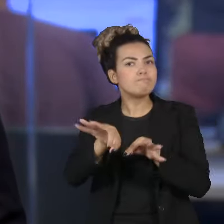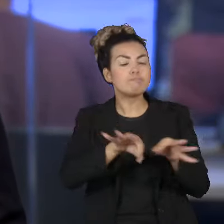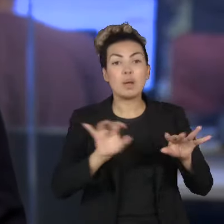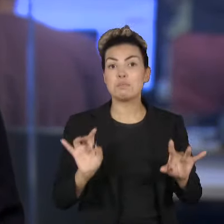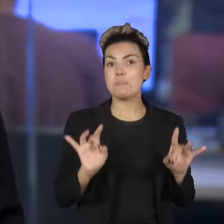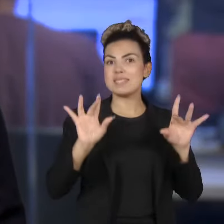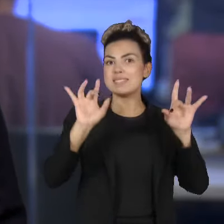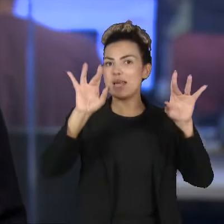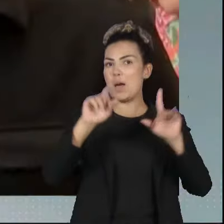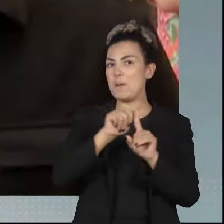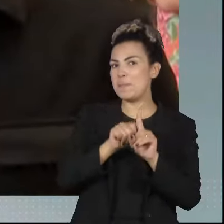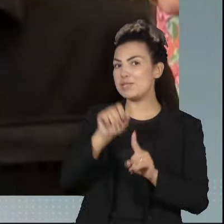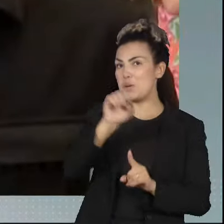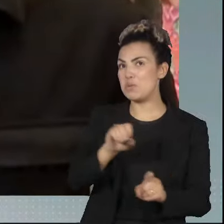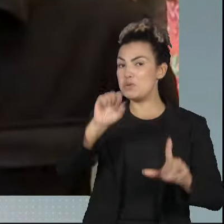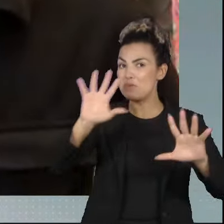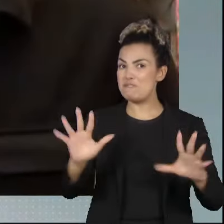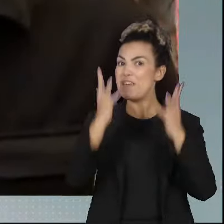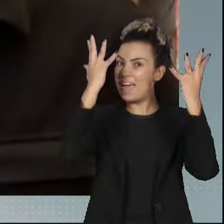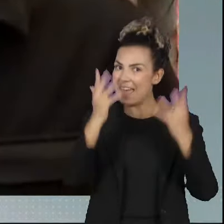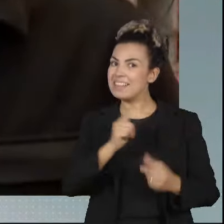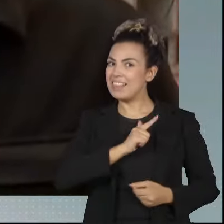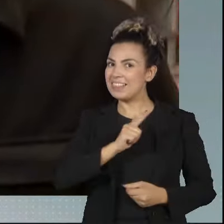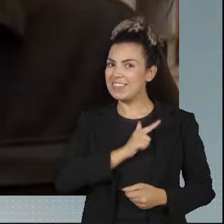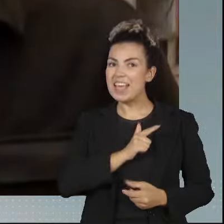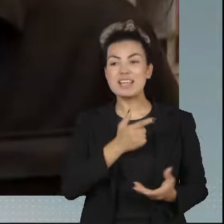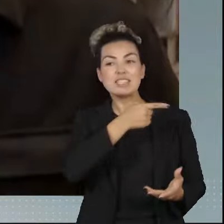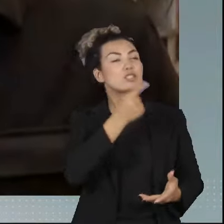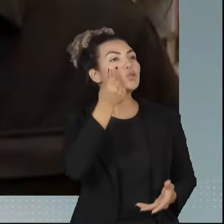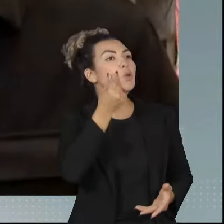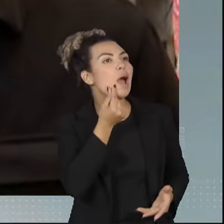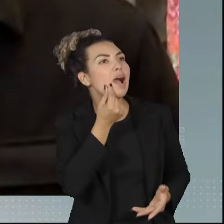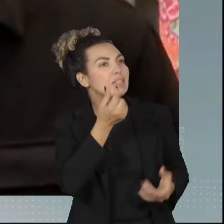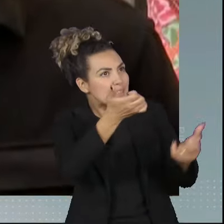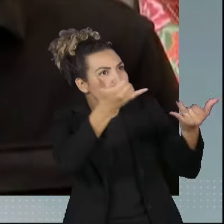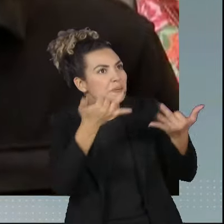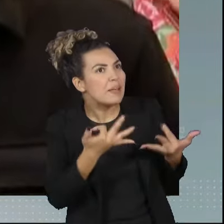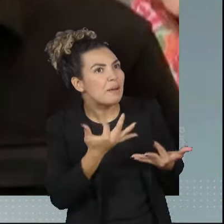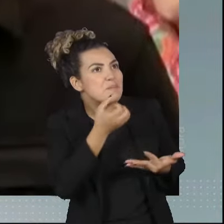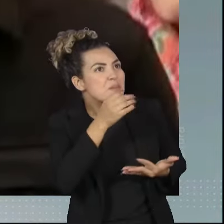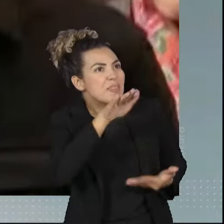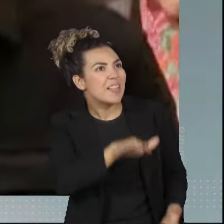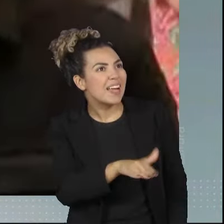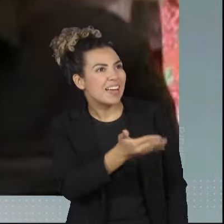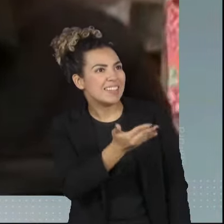de outubro. O repórter Luiz Turati acompanha o evento. Boa tarde, Turati.